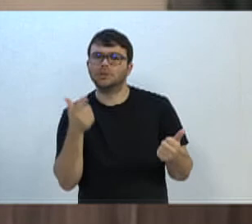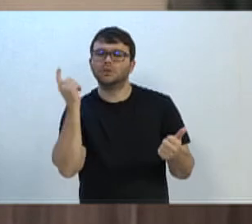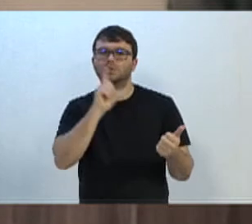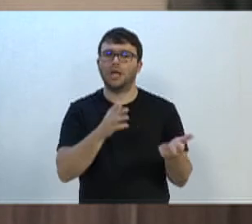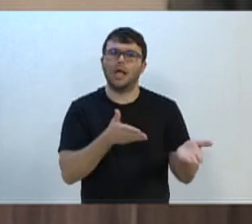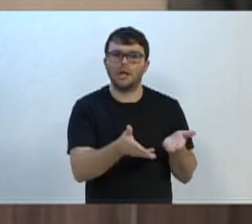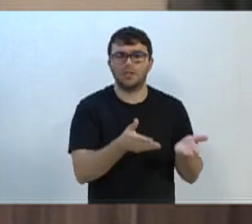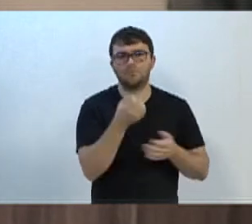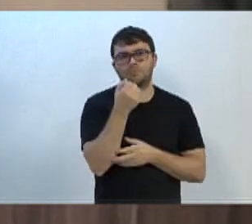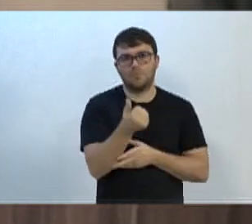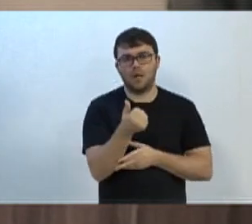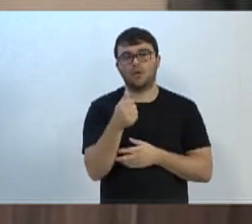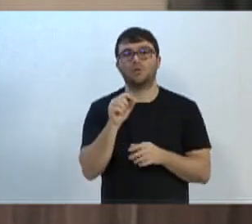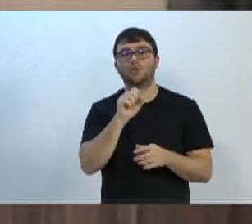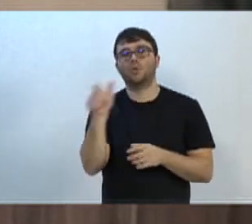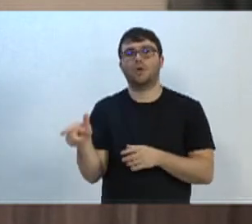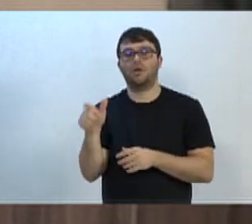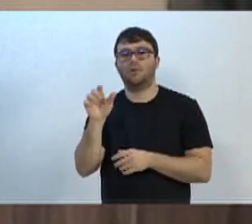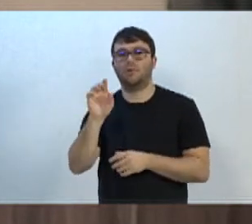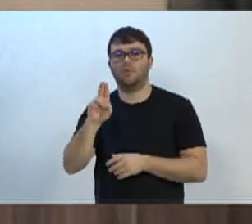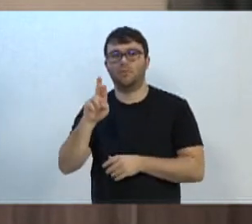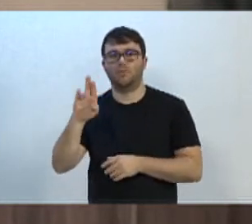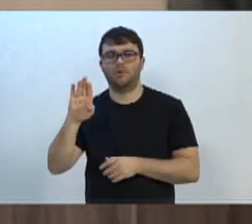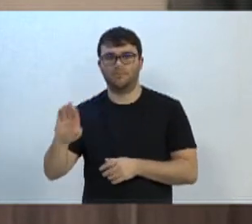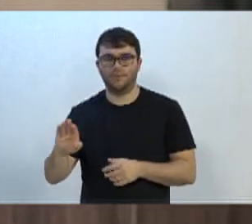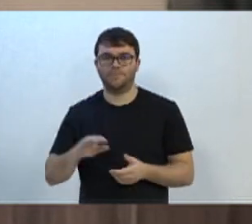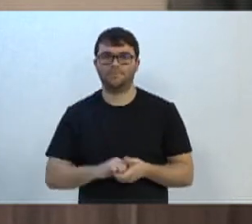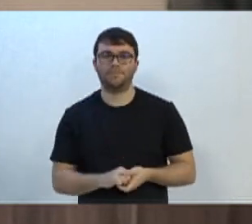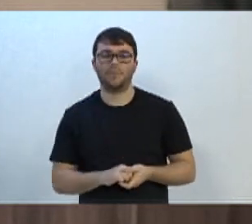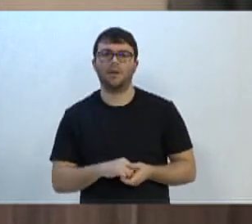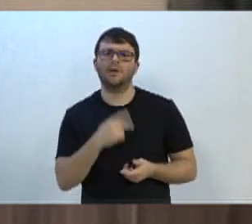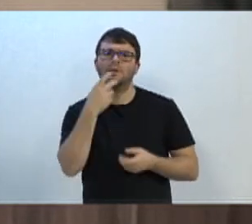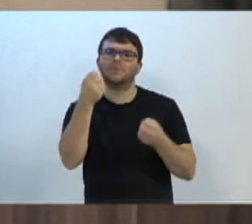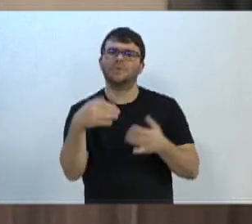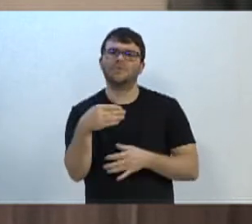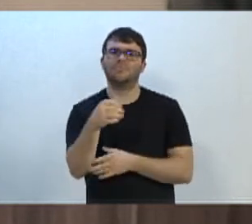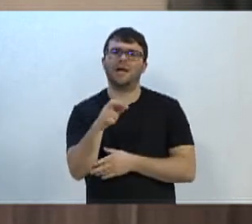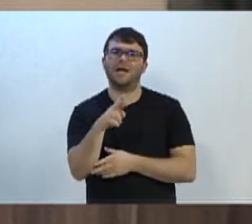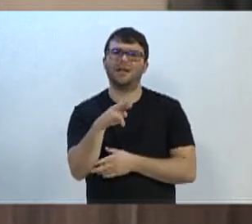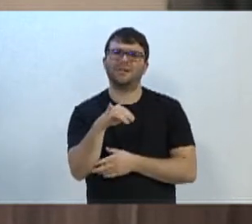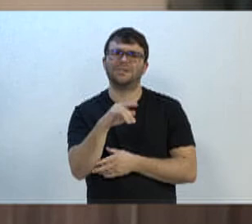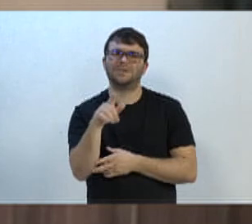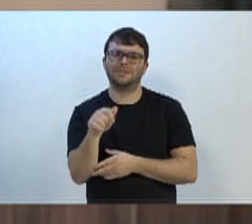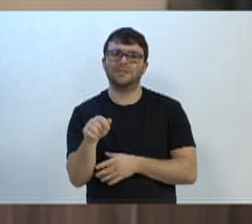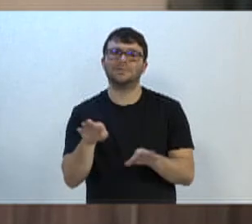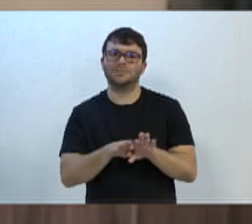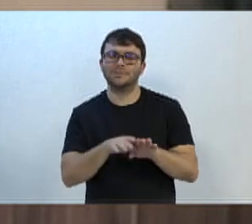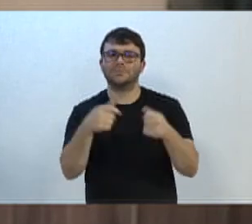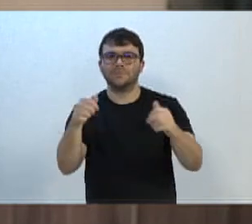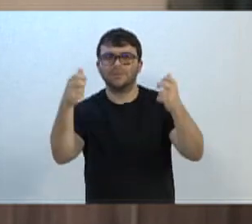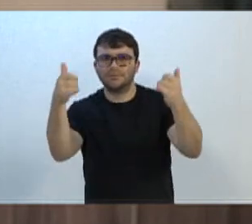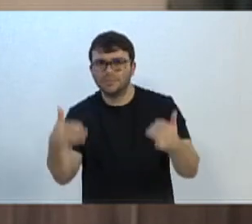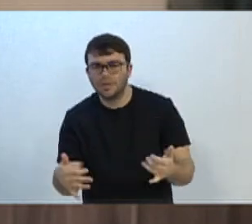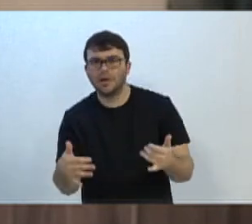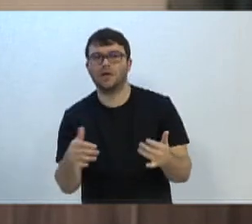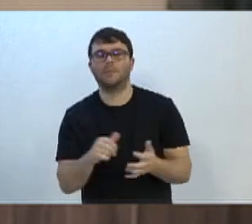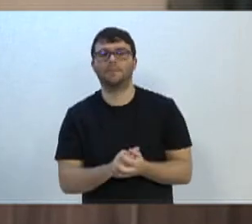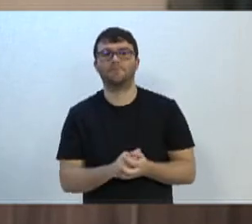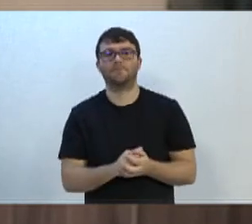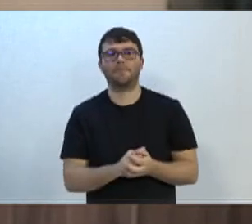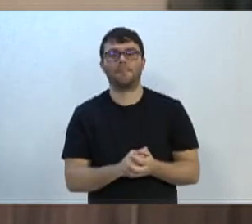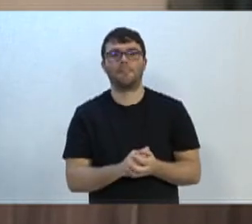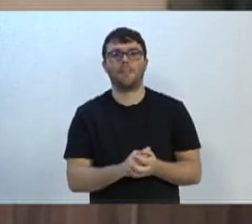que nós tínhamos com a Urbe com relação a Marise Tais acho que é importante repor também algumas questões que é uma questão dos